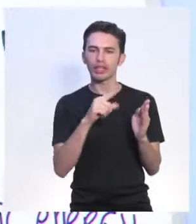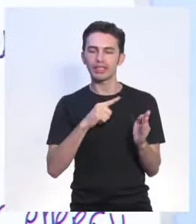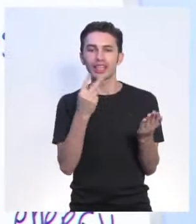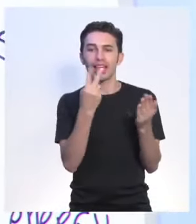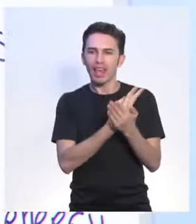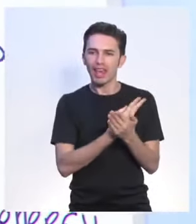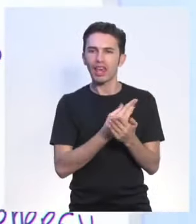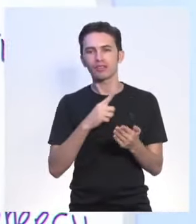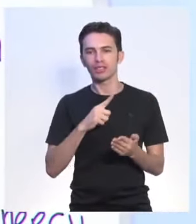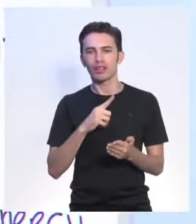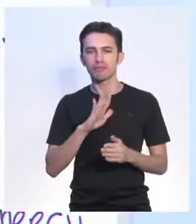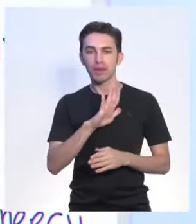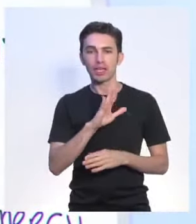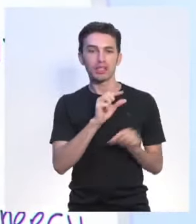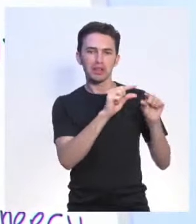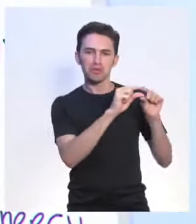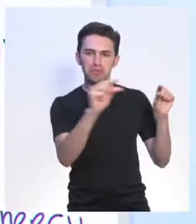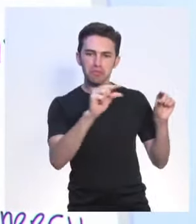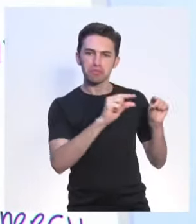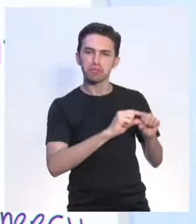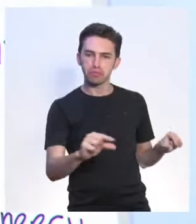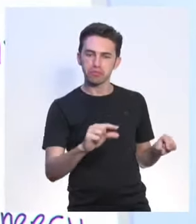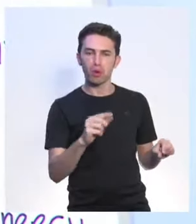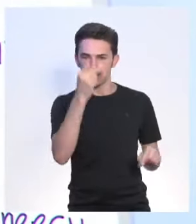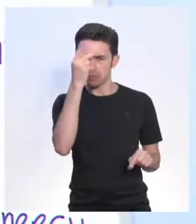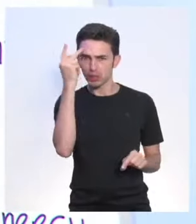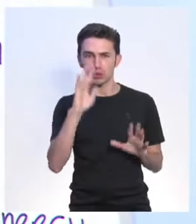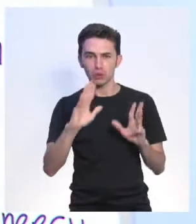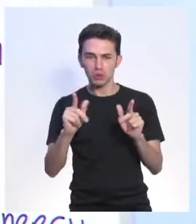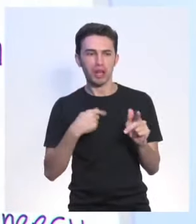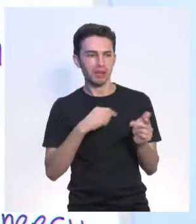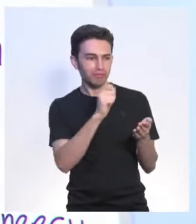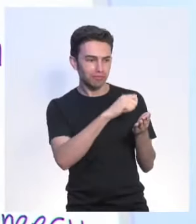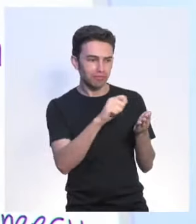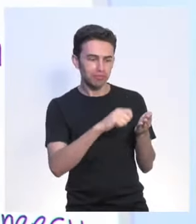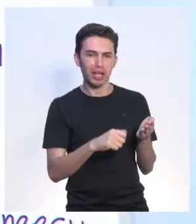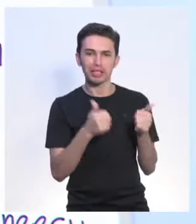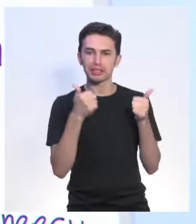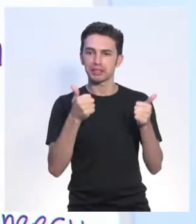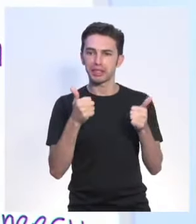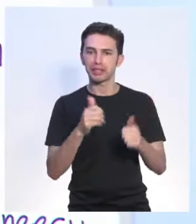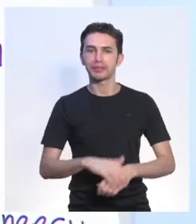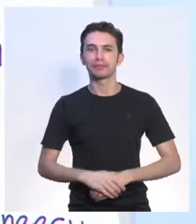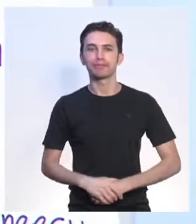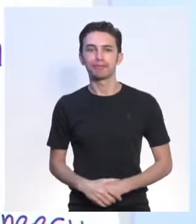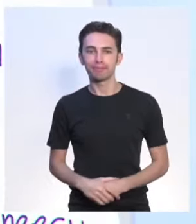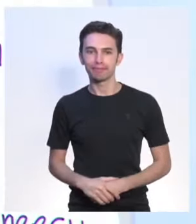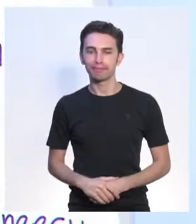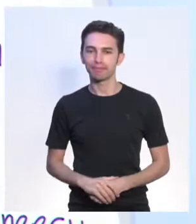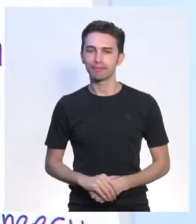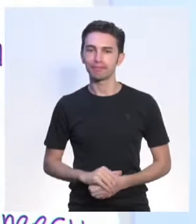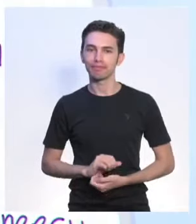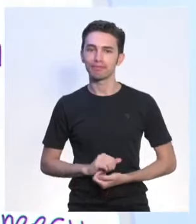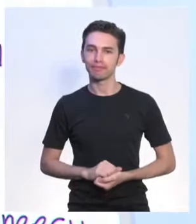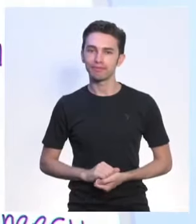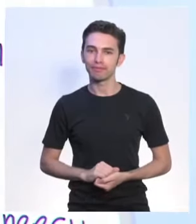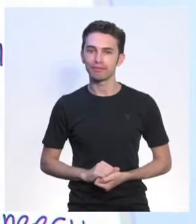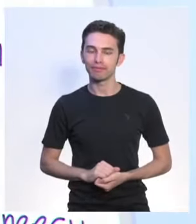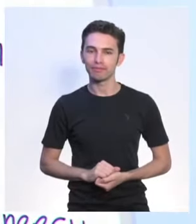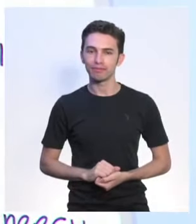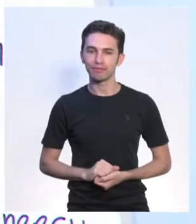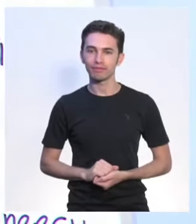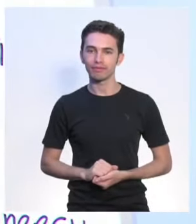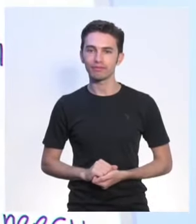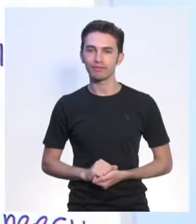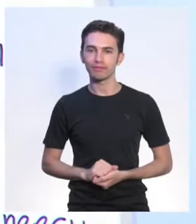o povo mandou bem. Yeah. Né? Então, ó, the ball can be used to charge the cell phone using the kinetic